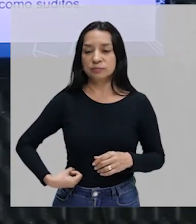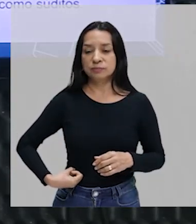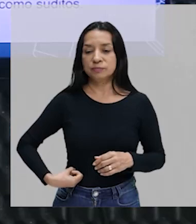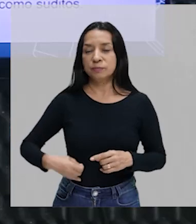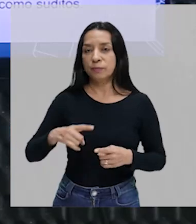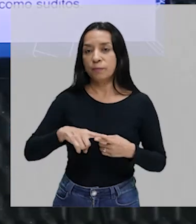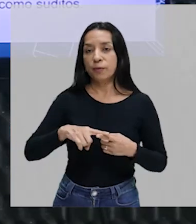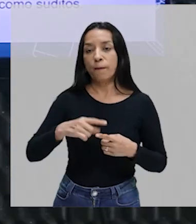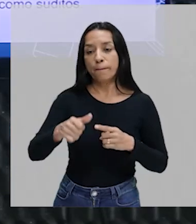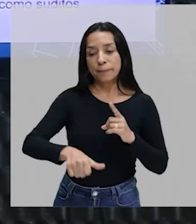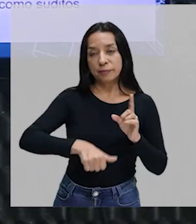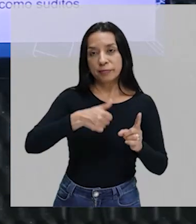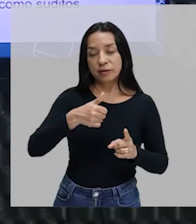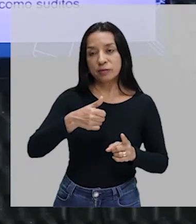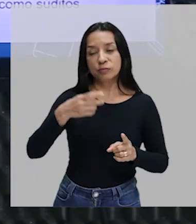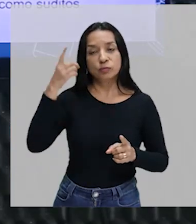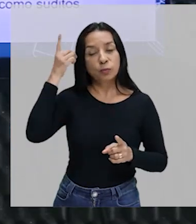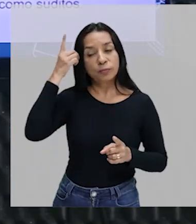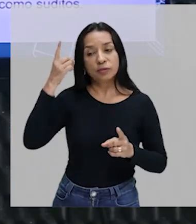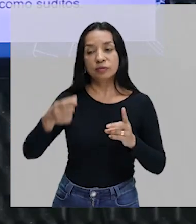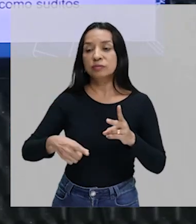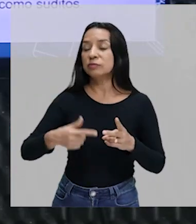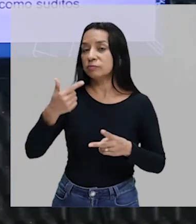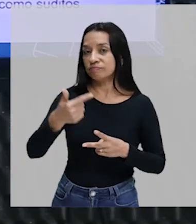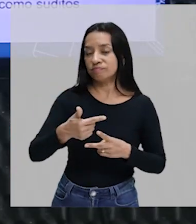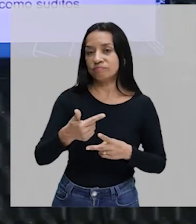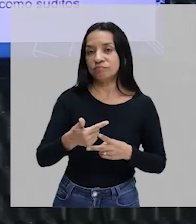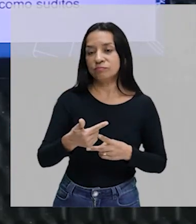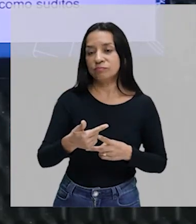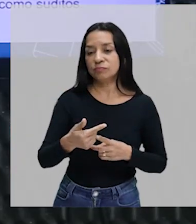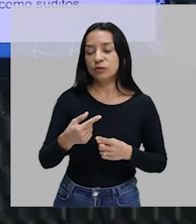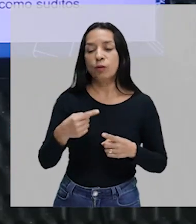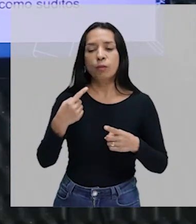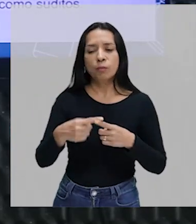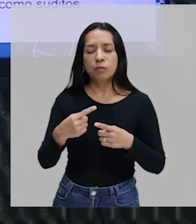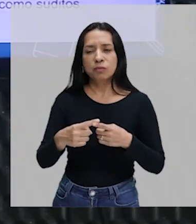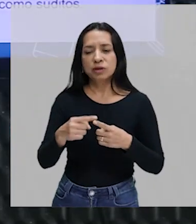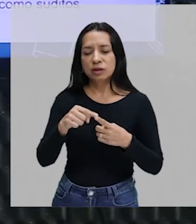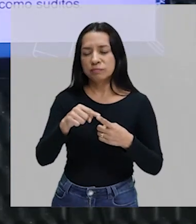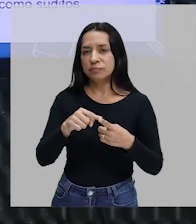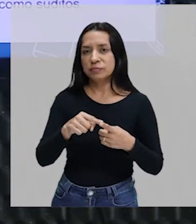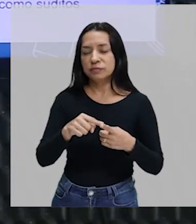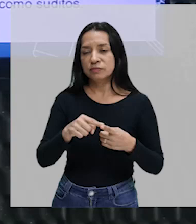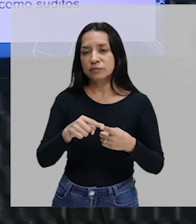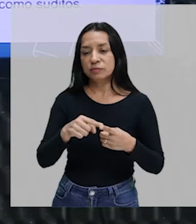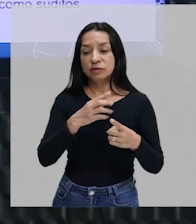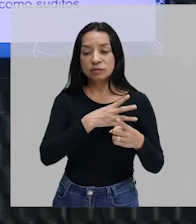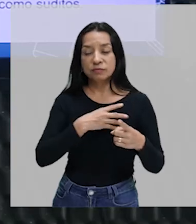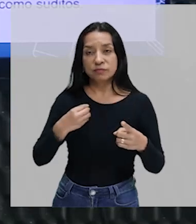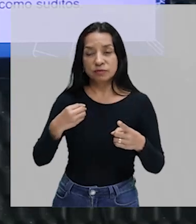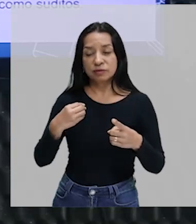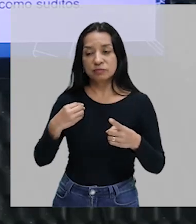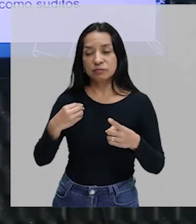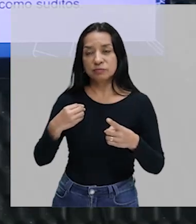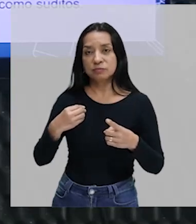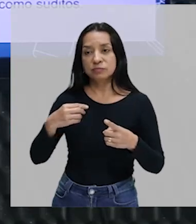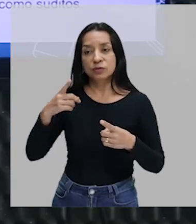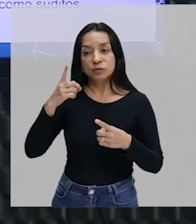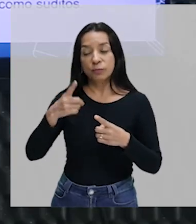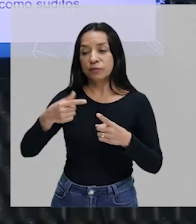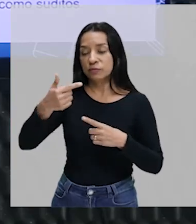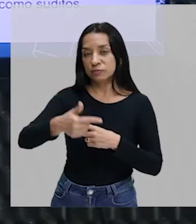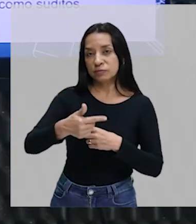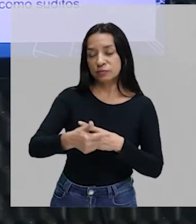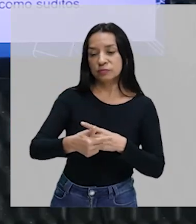II foi imperador por quê mesmo? Porque ele era filho de Dom Pedro I. Então, é algo hereditário, né? E também